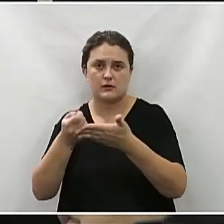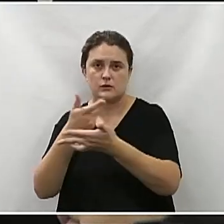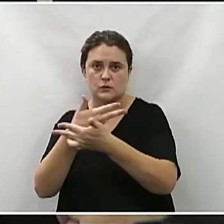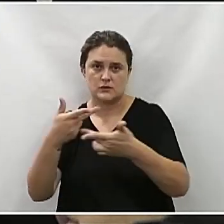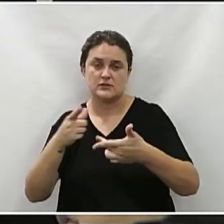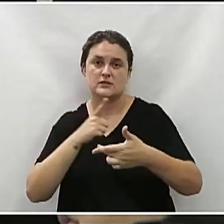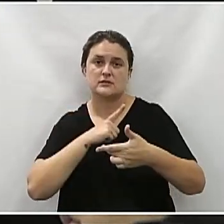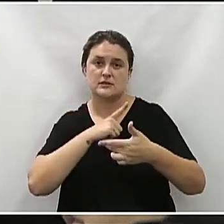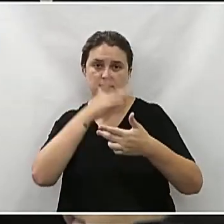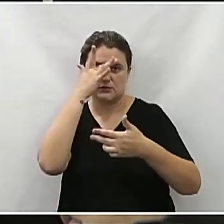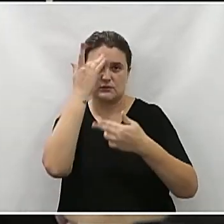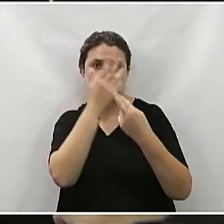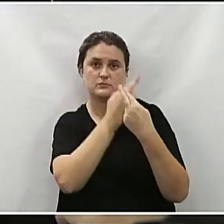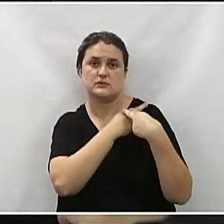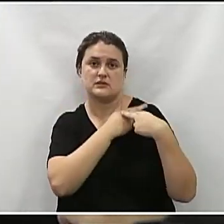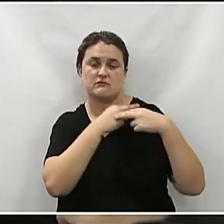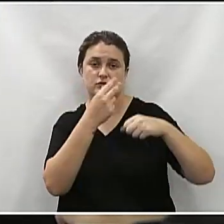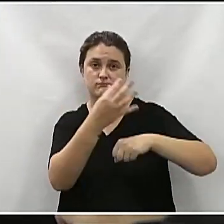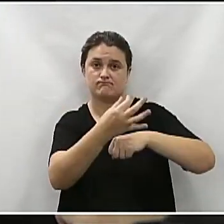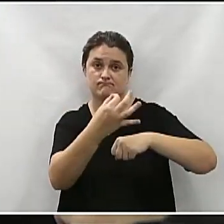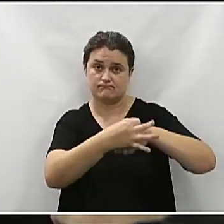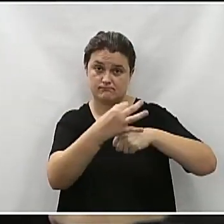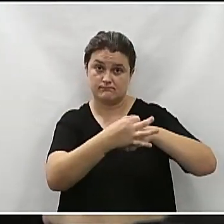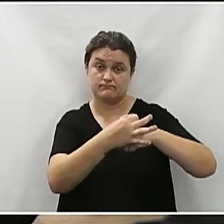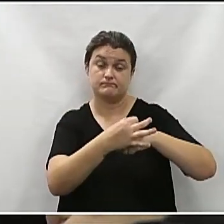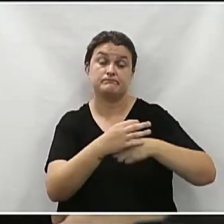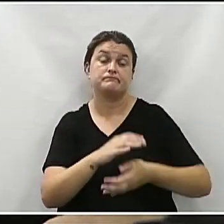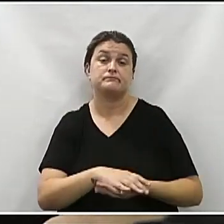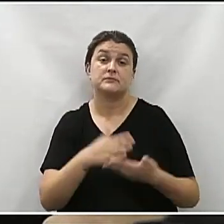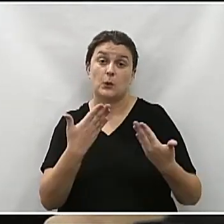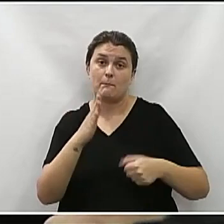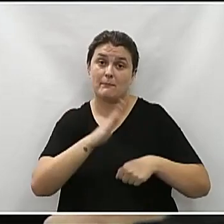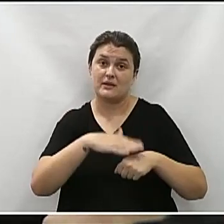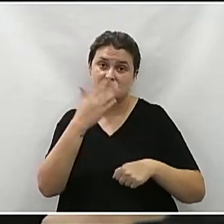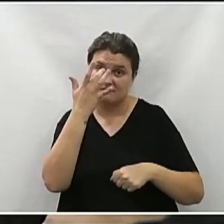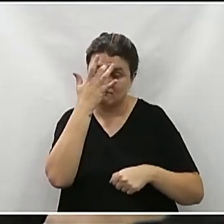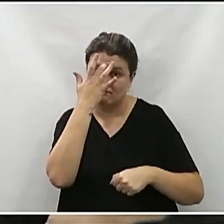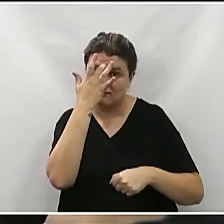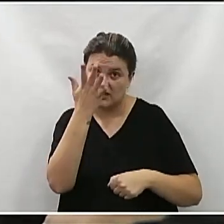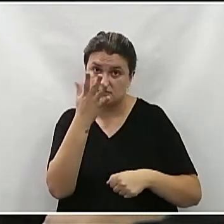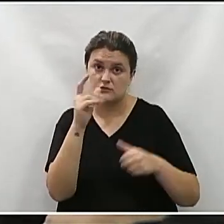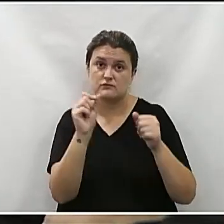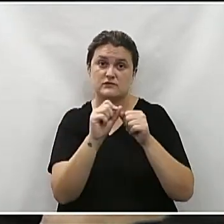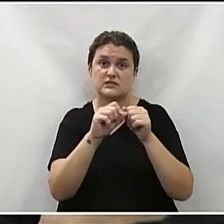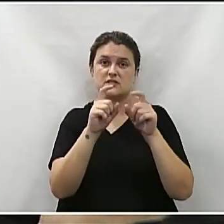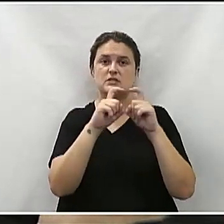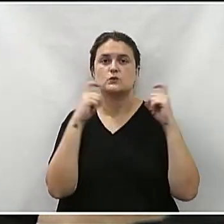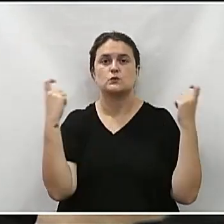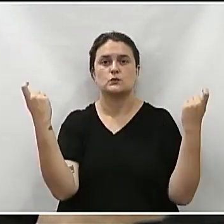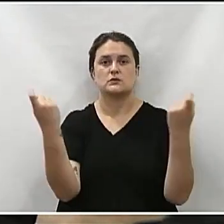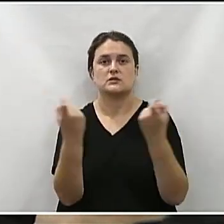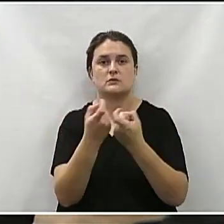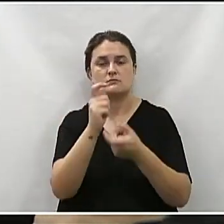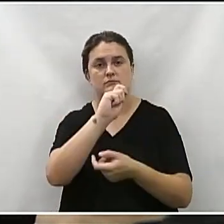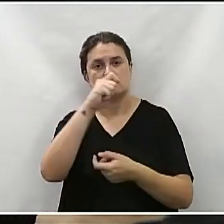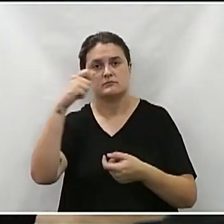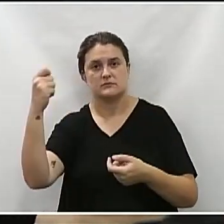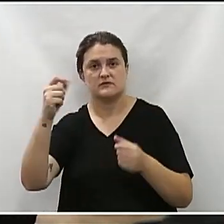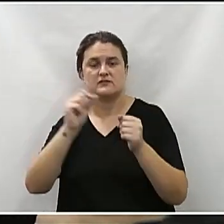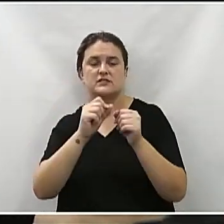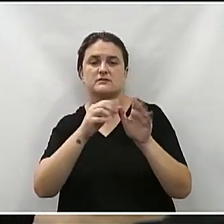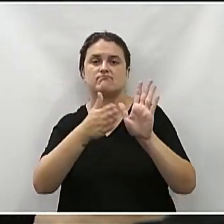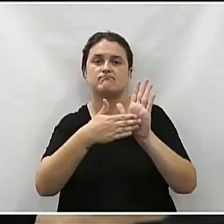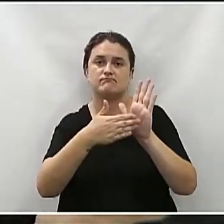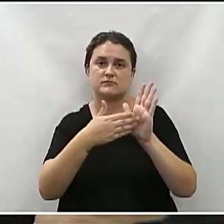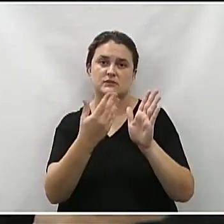contador e isso facilita no caso reunir essas associações para uma prestação